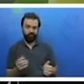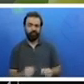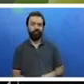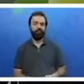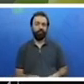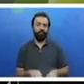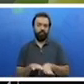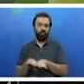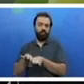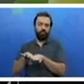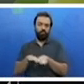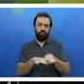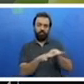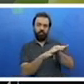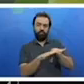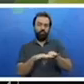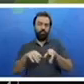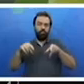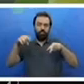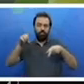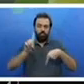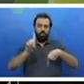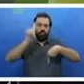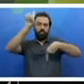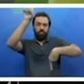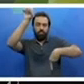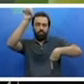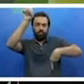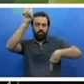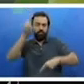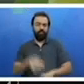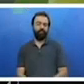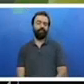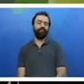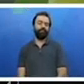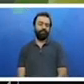elas são inversamente proporcionais. Ok.